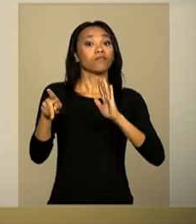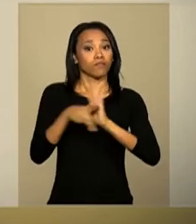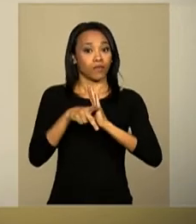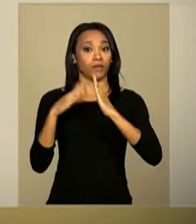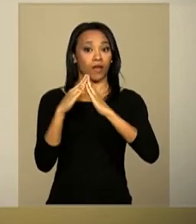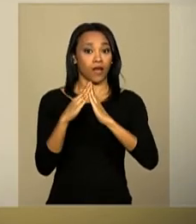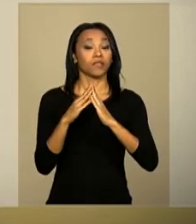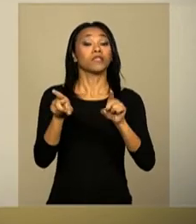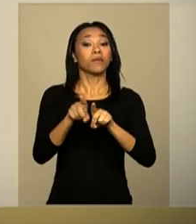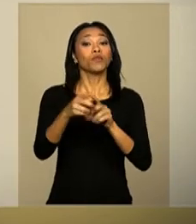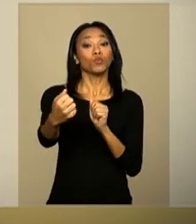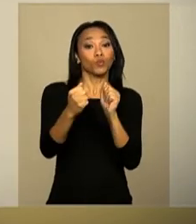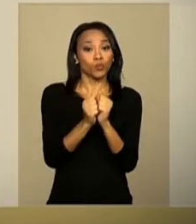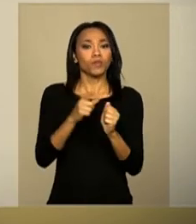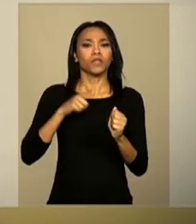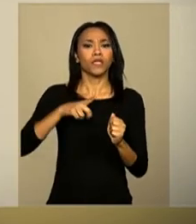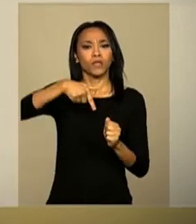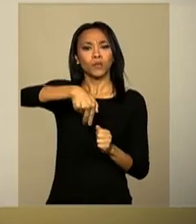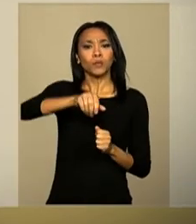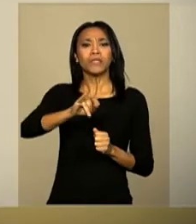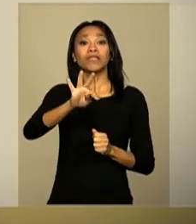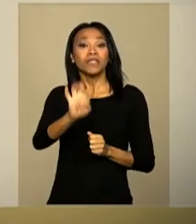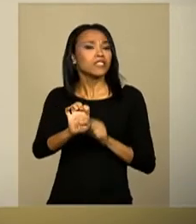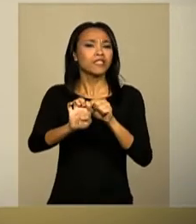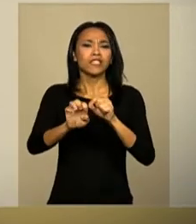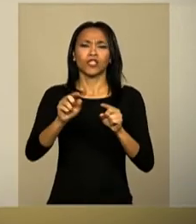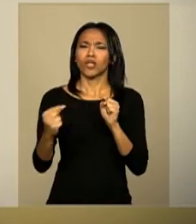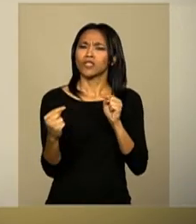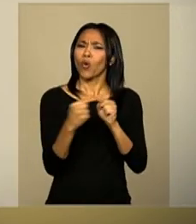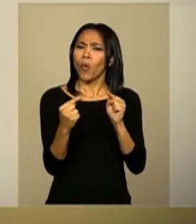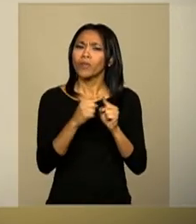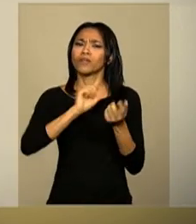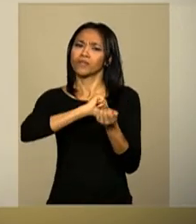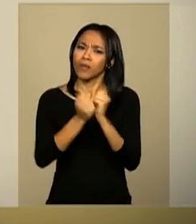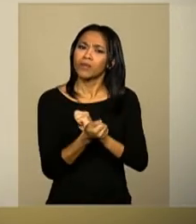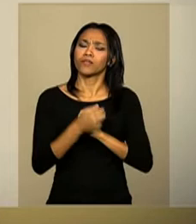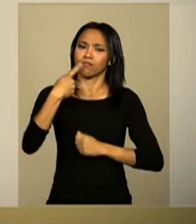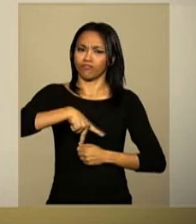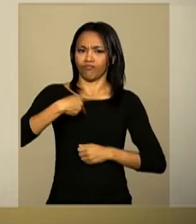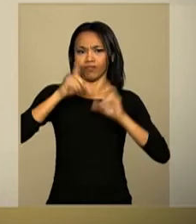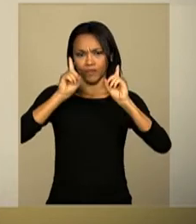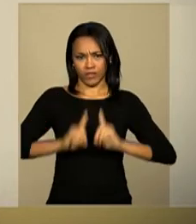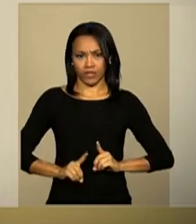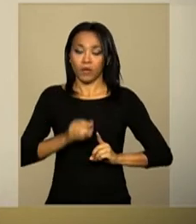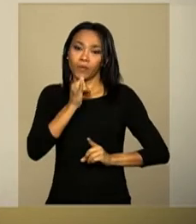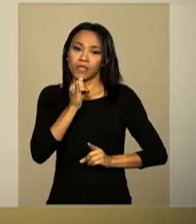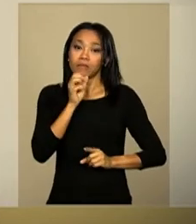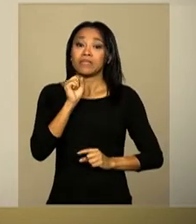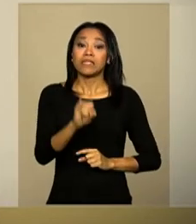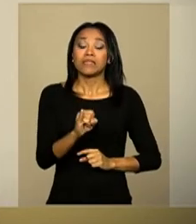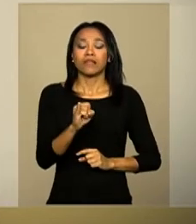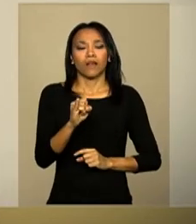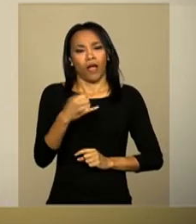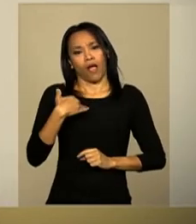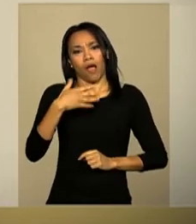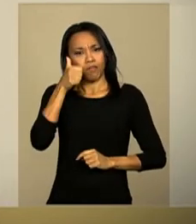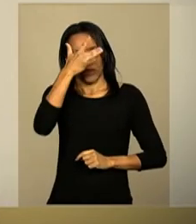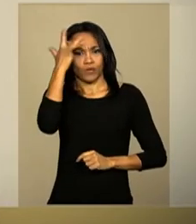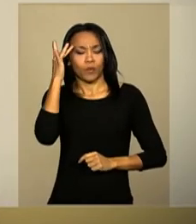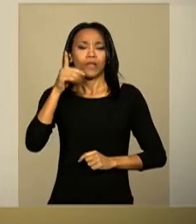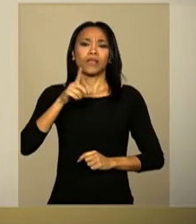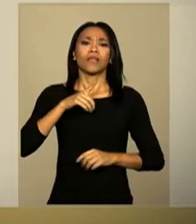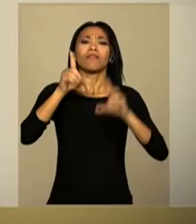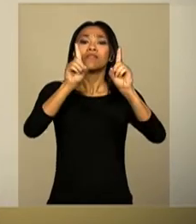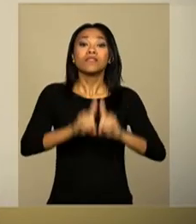da casa junto ela recebe também um kit de acordo com a sua necessidade se por exemplo Max o morador